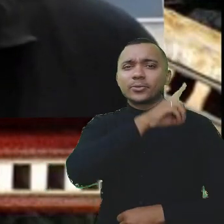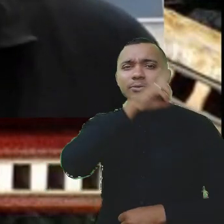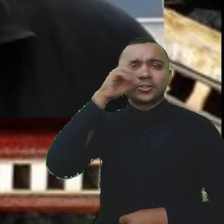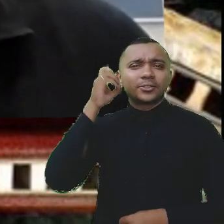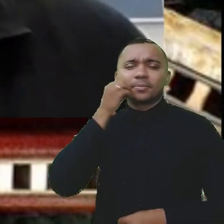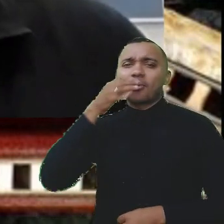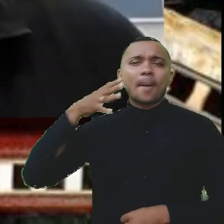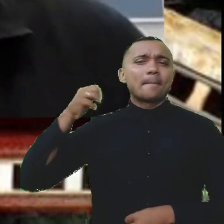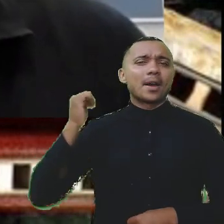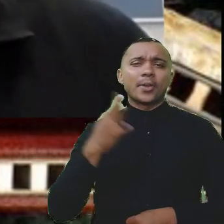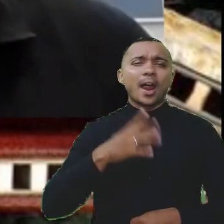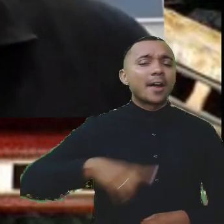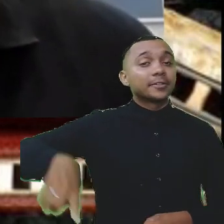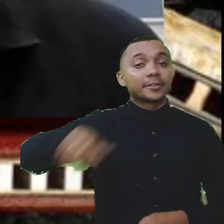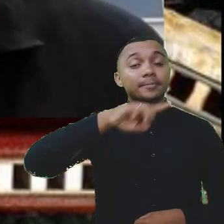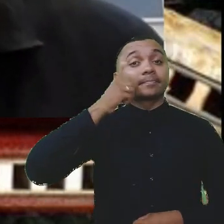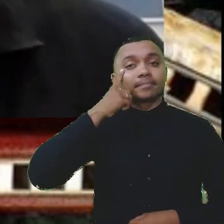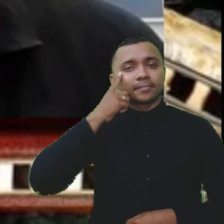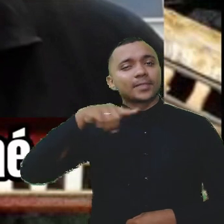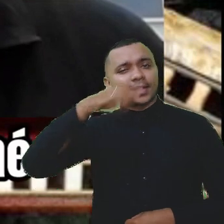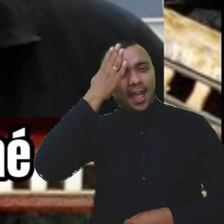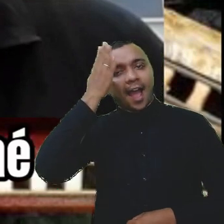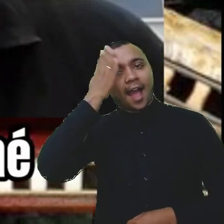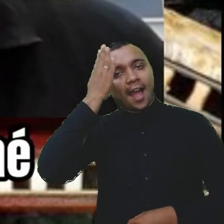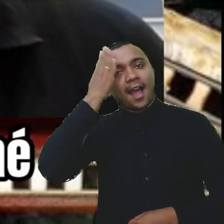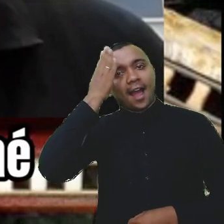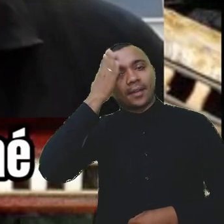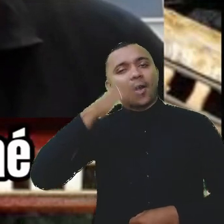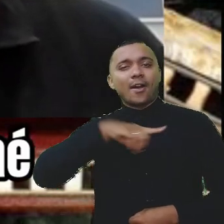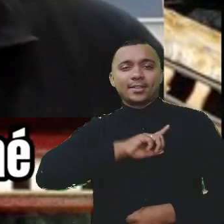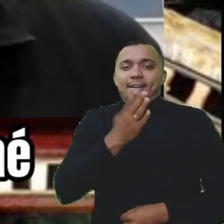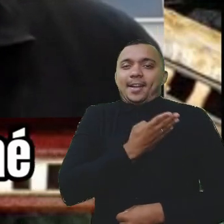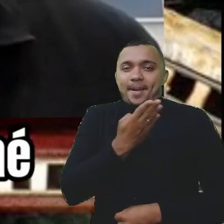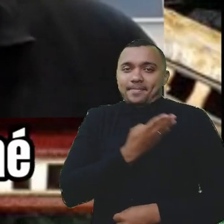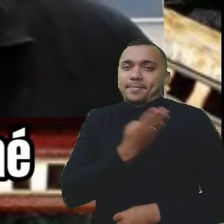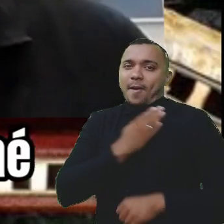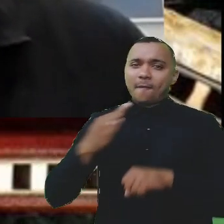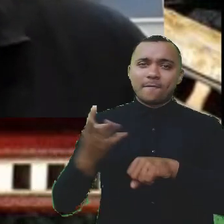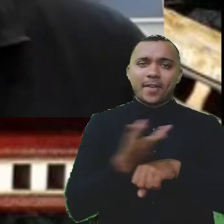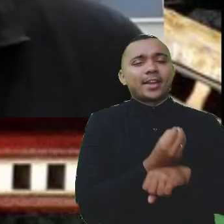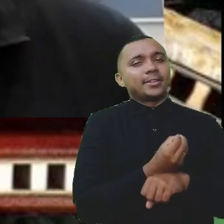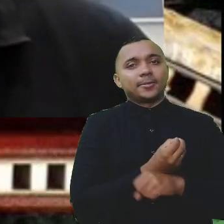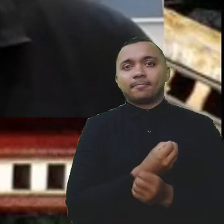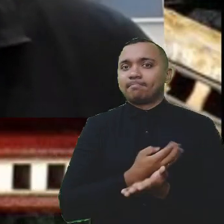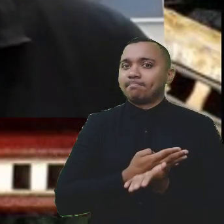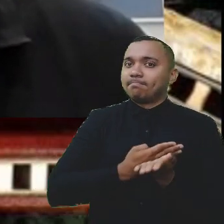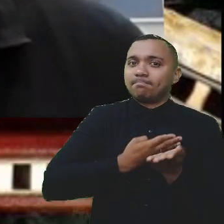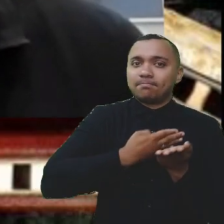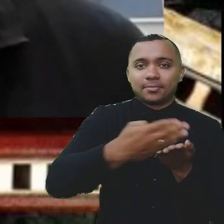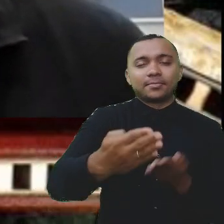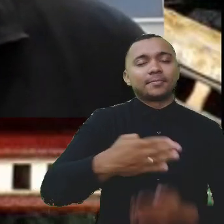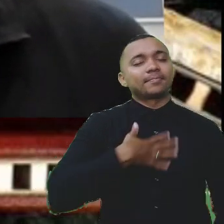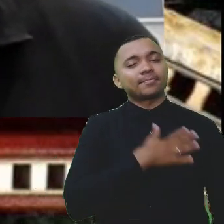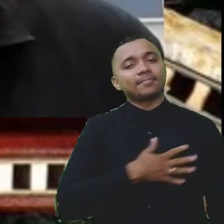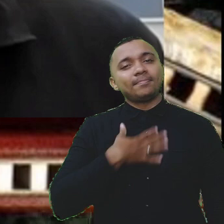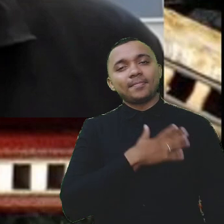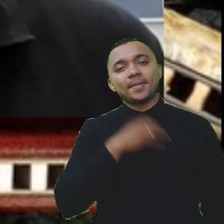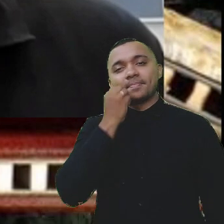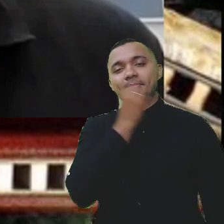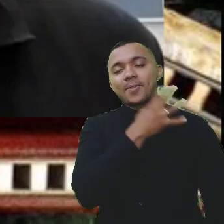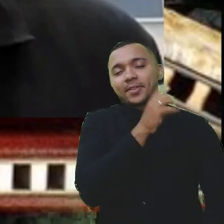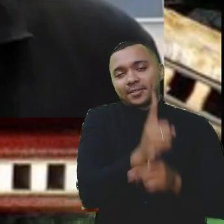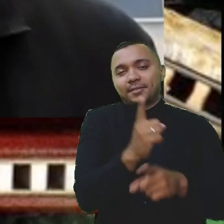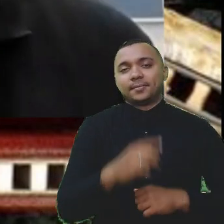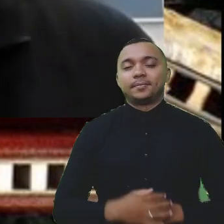mundo. E o festival, você sabe que a gente é parceiro nesse festival desde o início, né? Então é sempre um prazer. Zé é